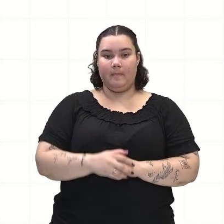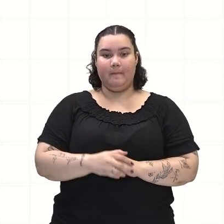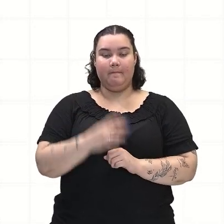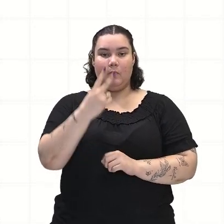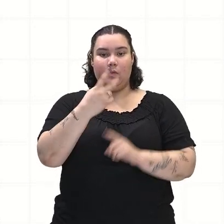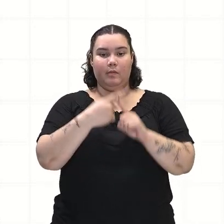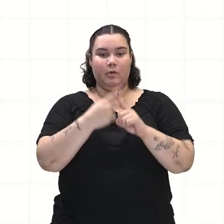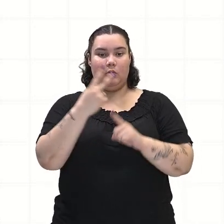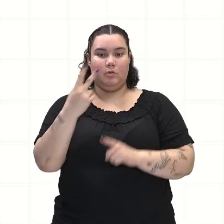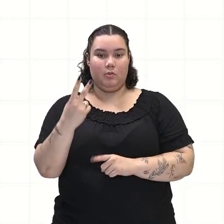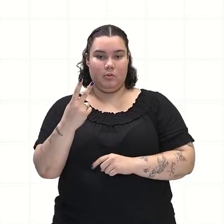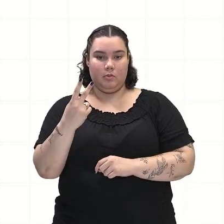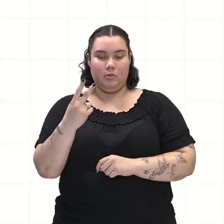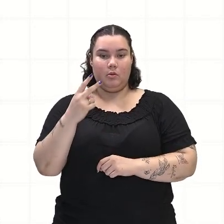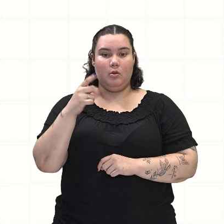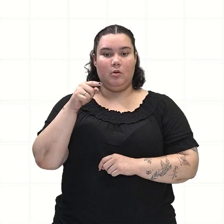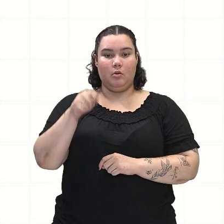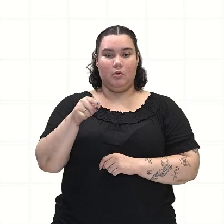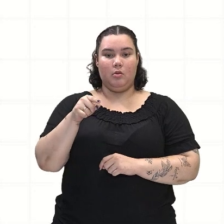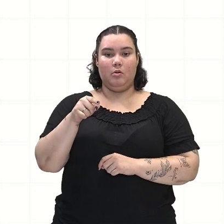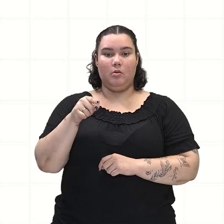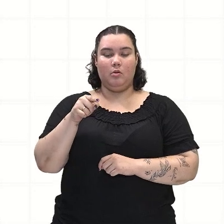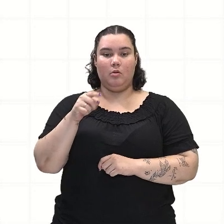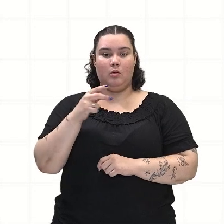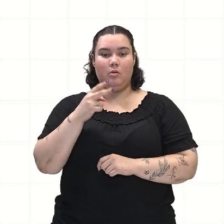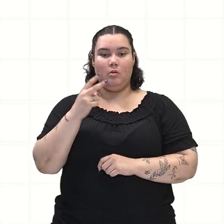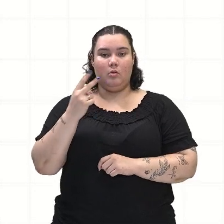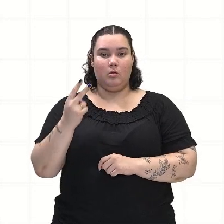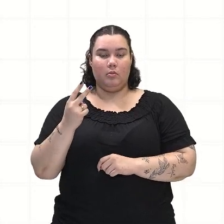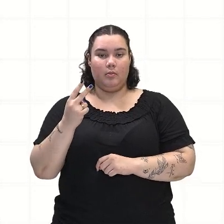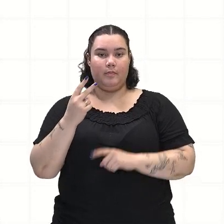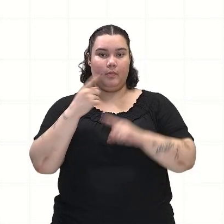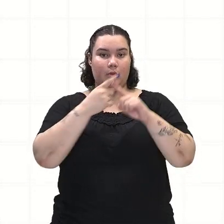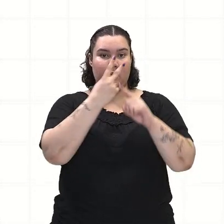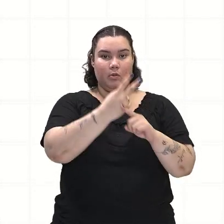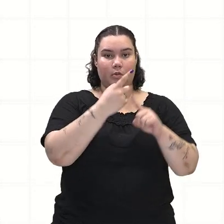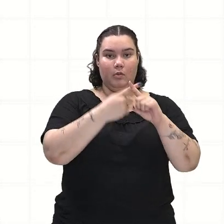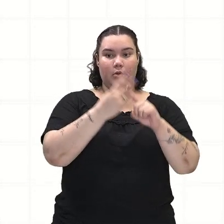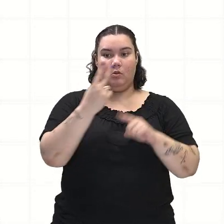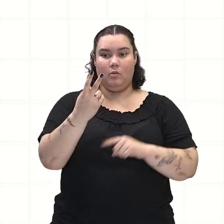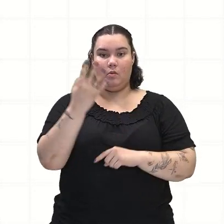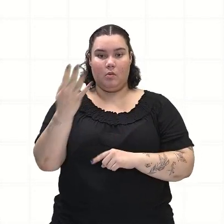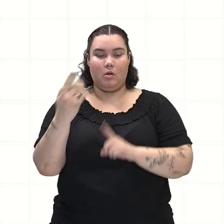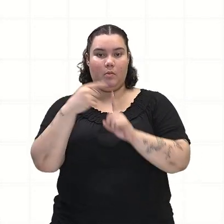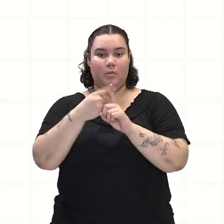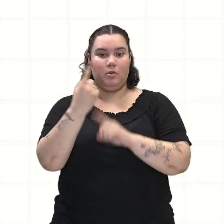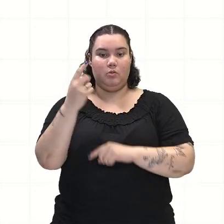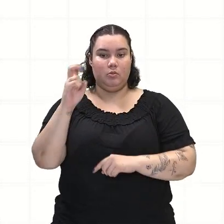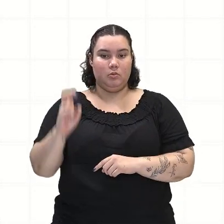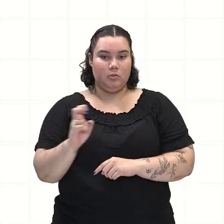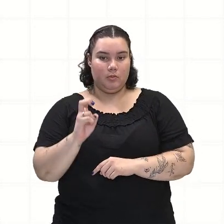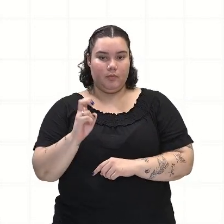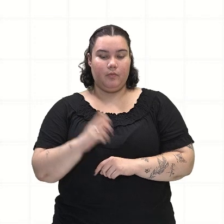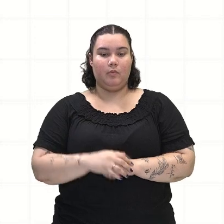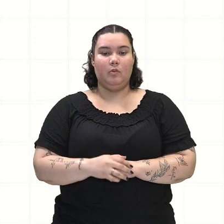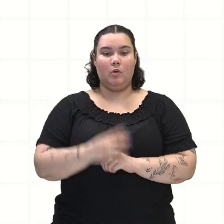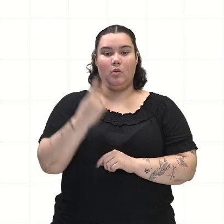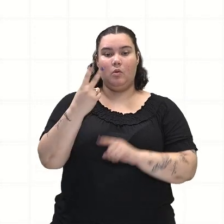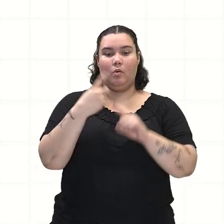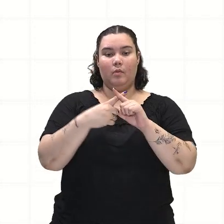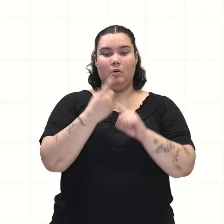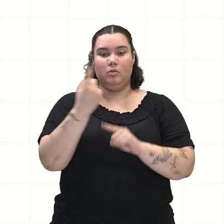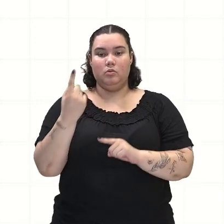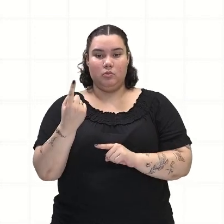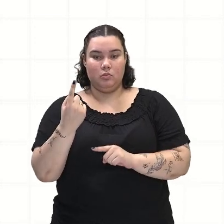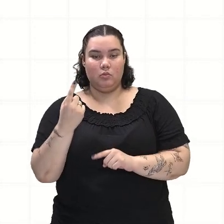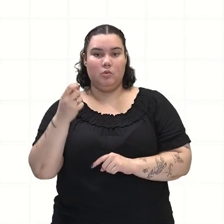2 vezes 2, 2 com 1. Ou 2 vezes 2, 4 com 1, 5. E 2 vezes 1,